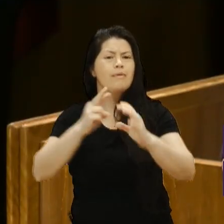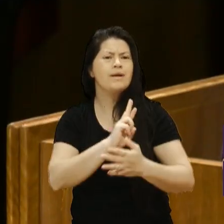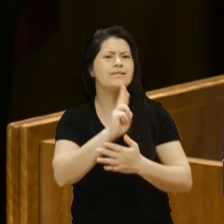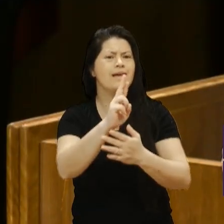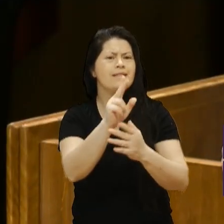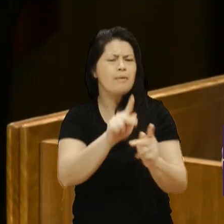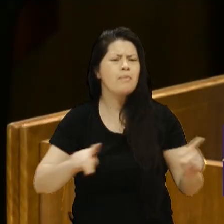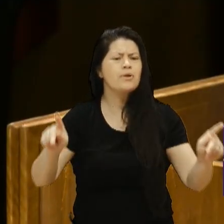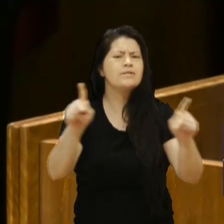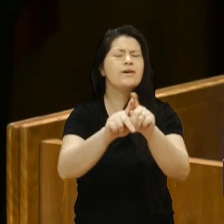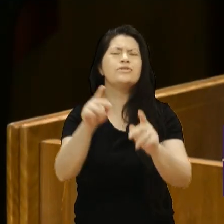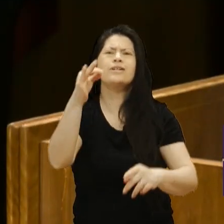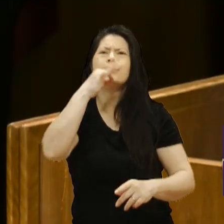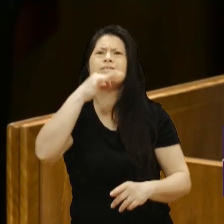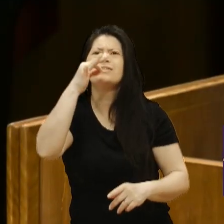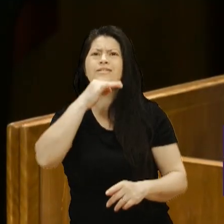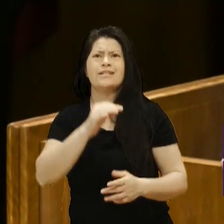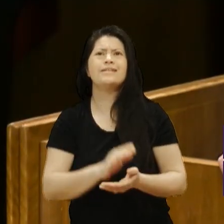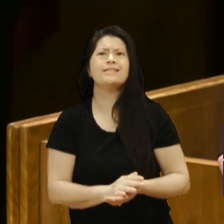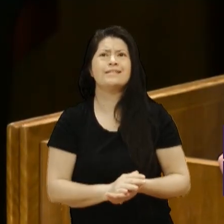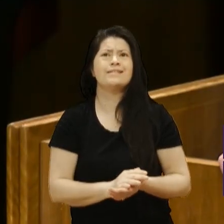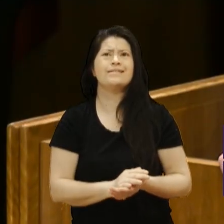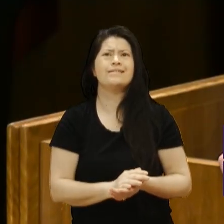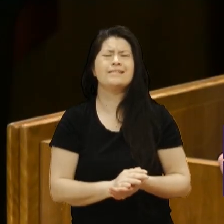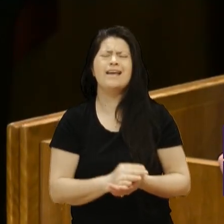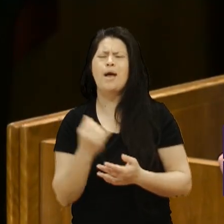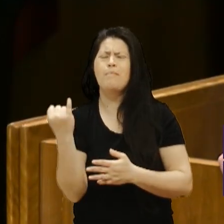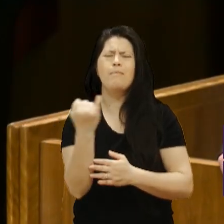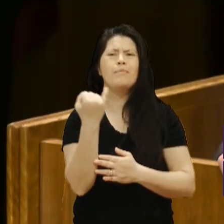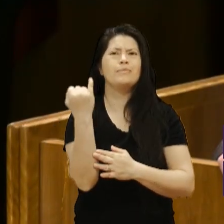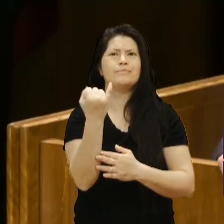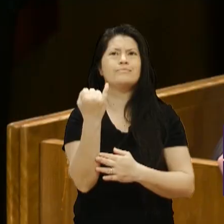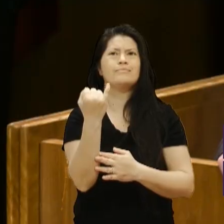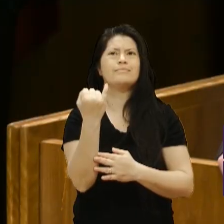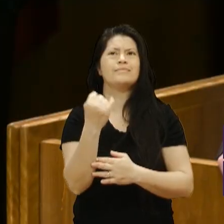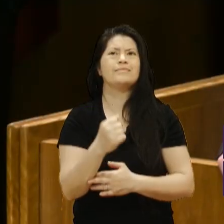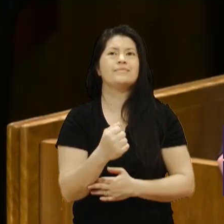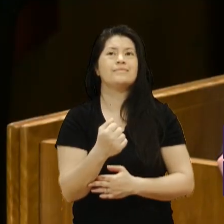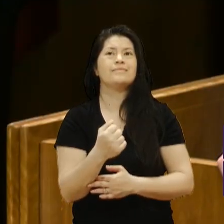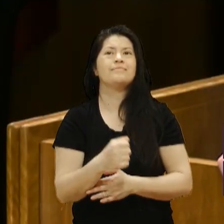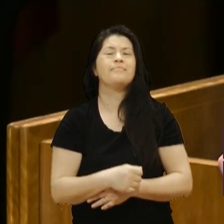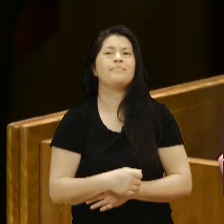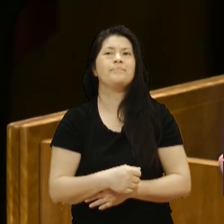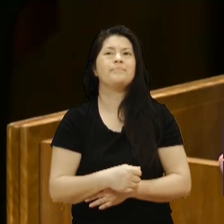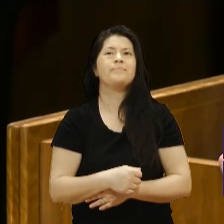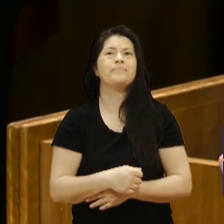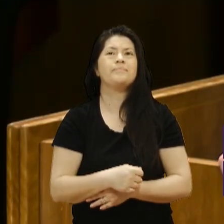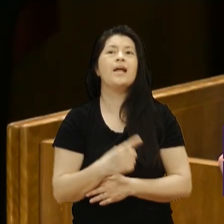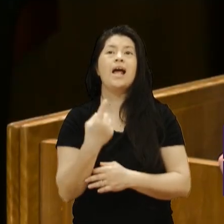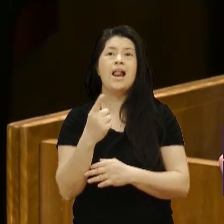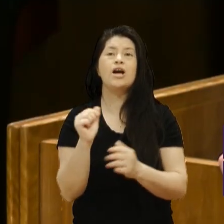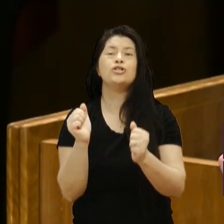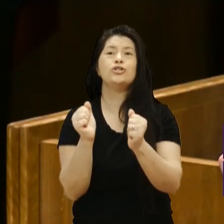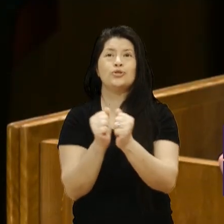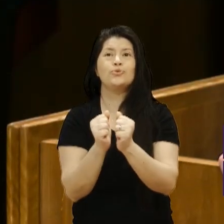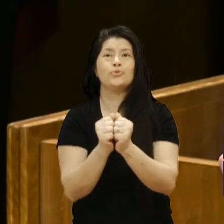população de Caxias tem um significado bastante importante, né? Estávamos eu aqui e o ex-prefeito Cassina conversando quanto